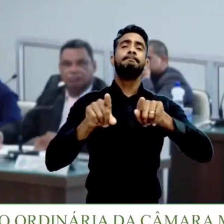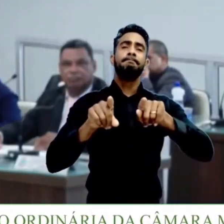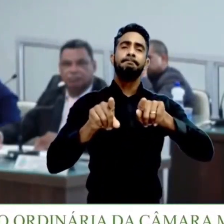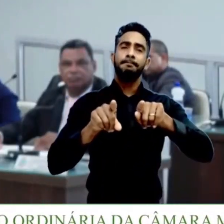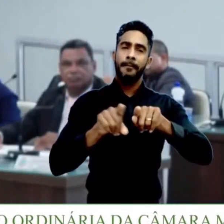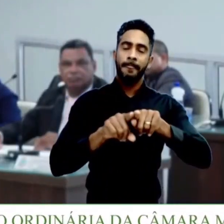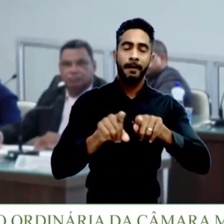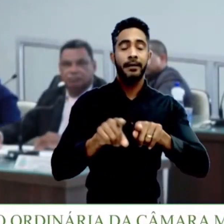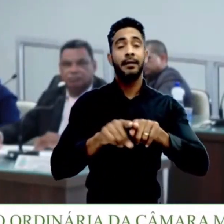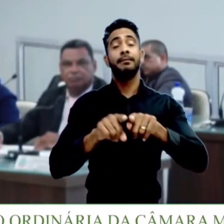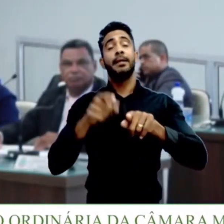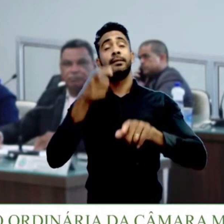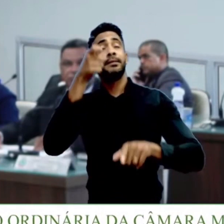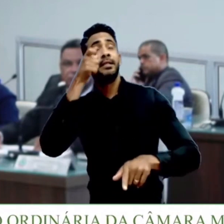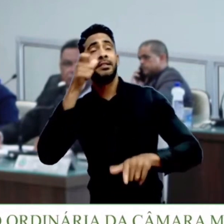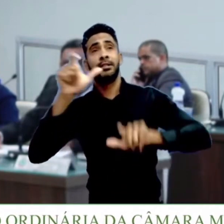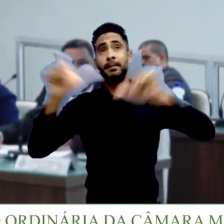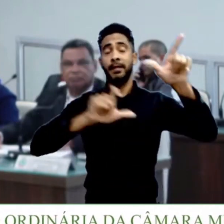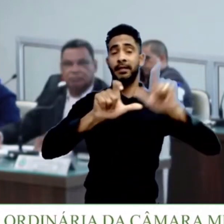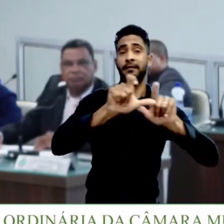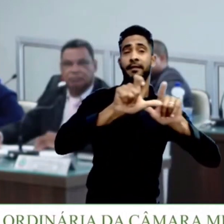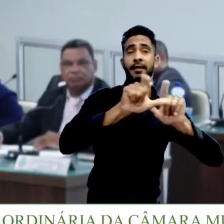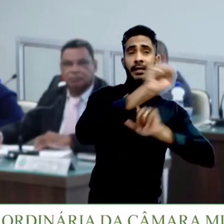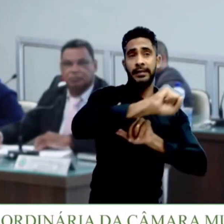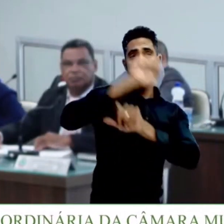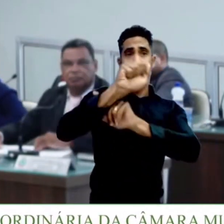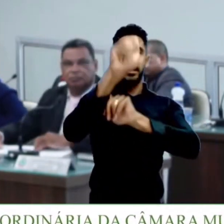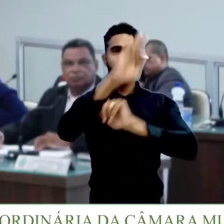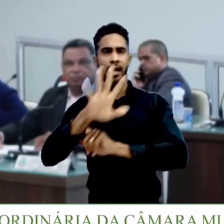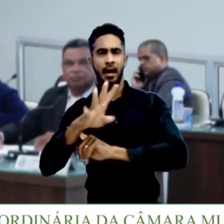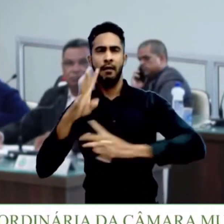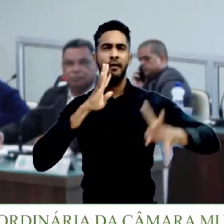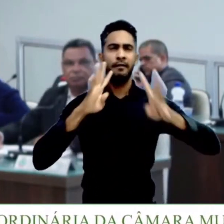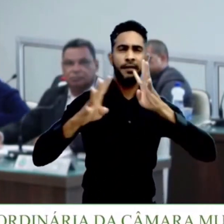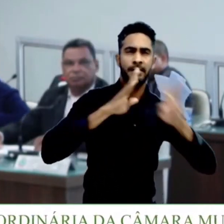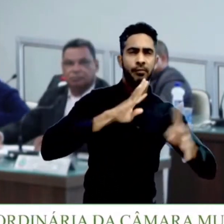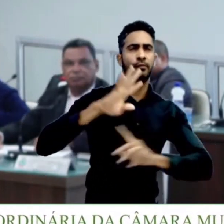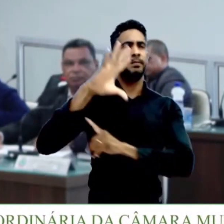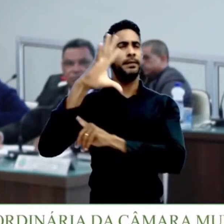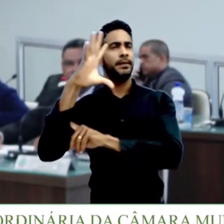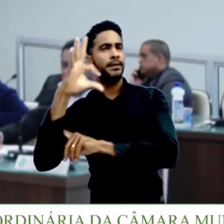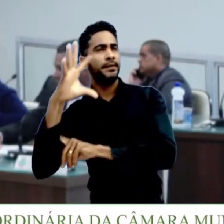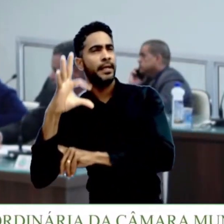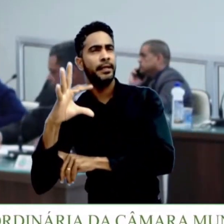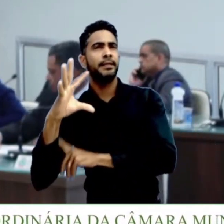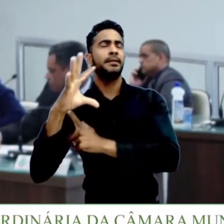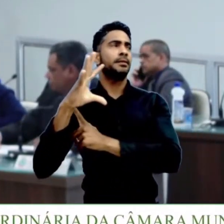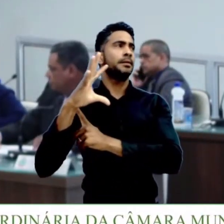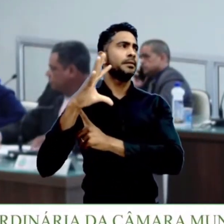todos que também nos acompanham pelas redes sociais, Facebook, Instagram.